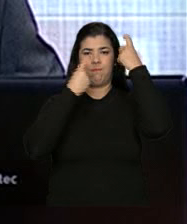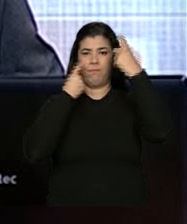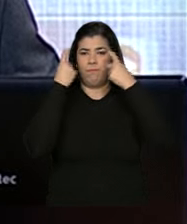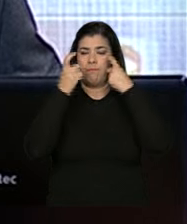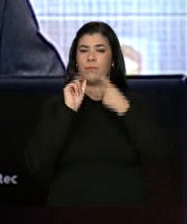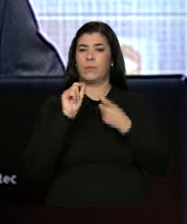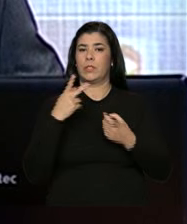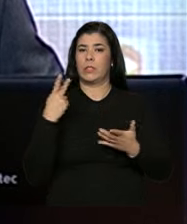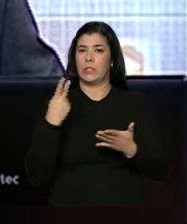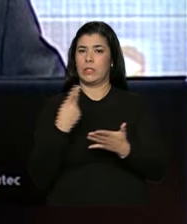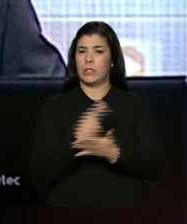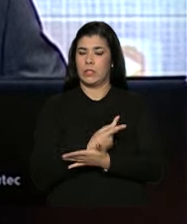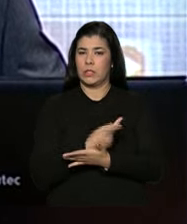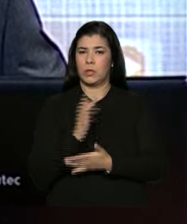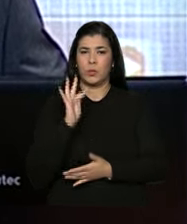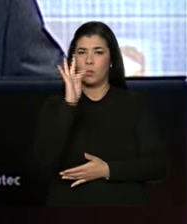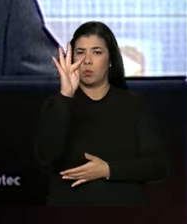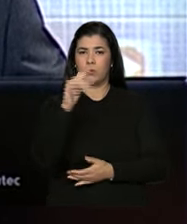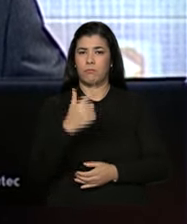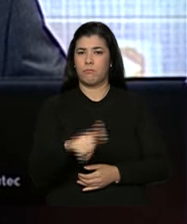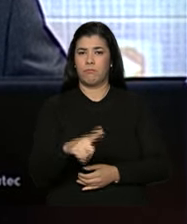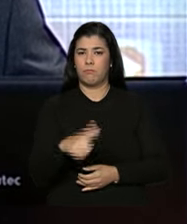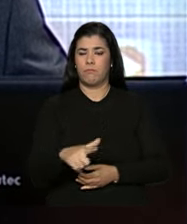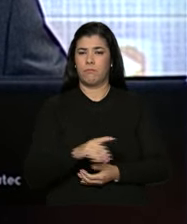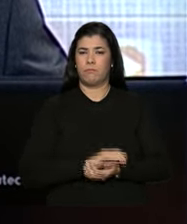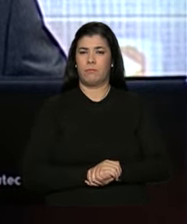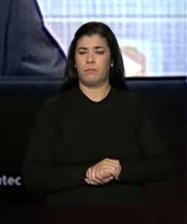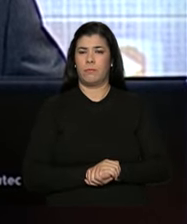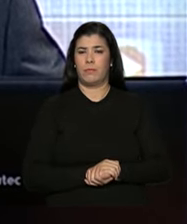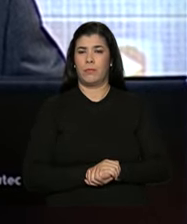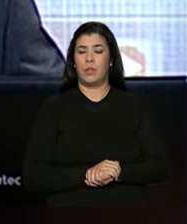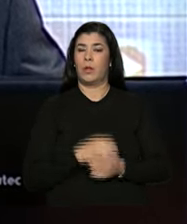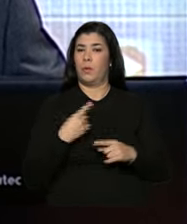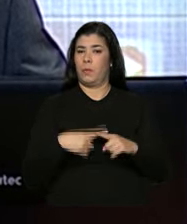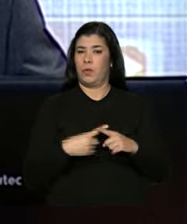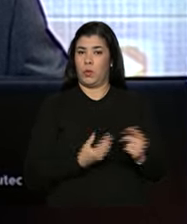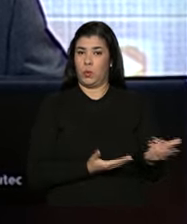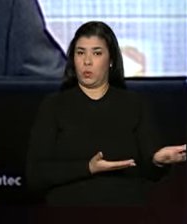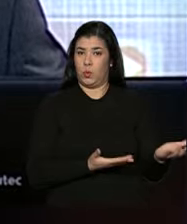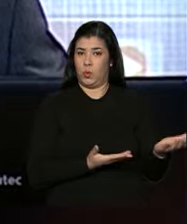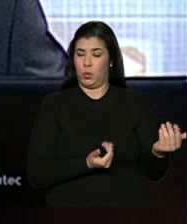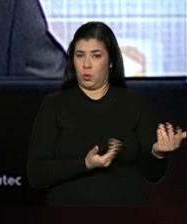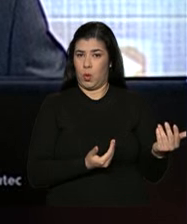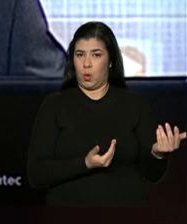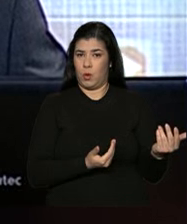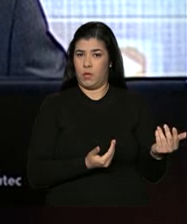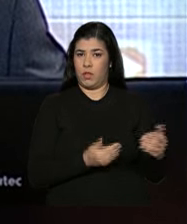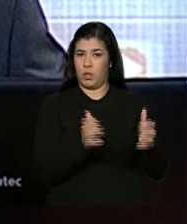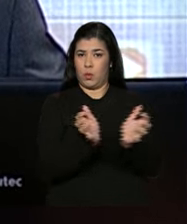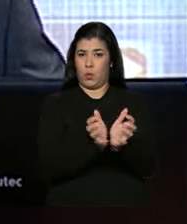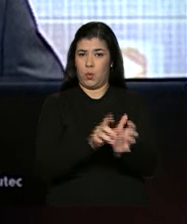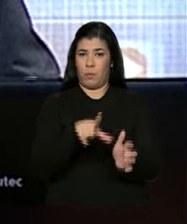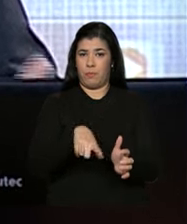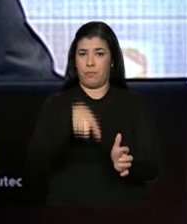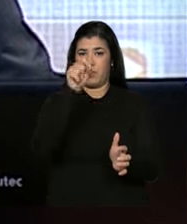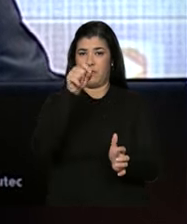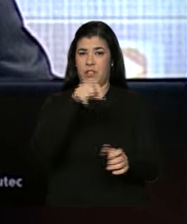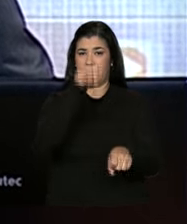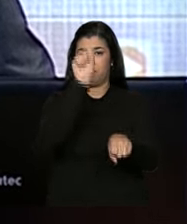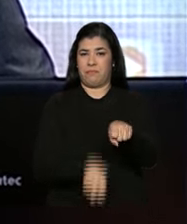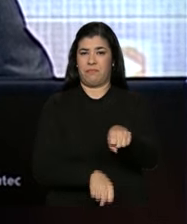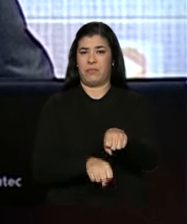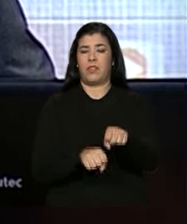que acaba com o nosso futuro. Os jovens têm sido vítimas preferenciais por arma de fogo.